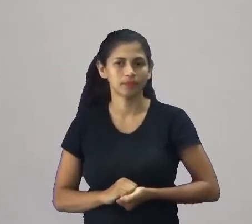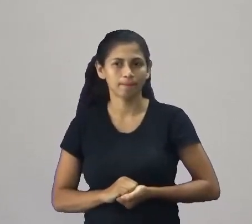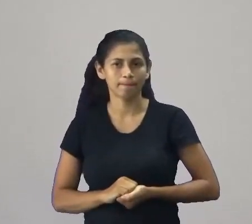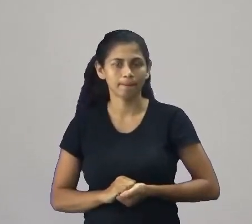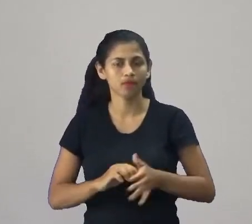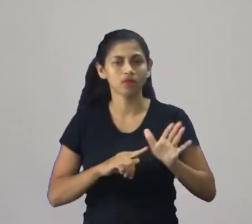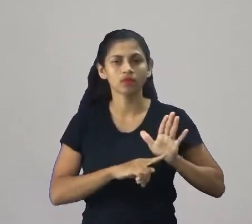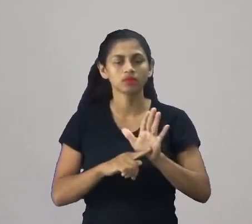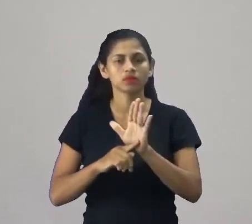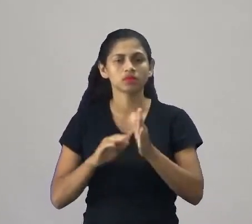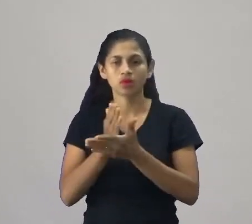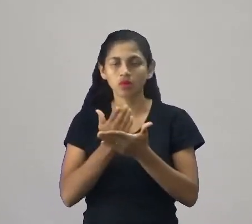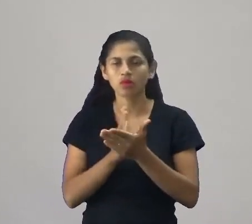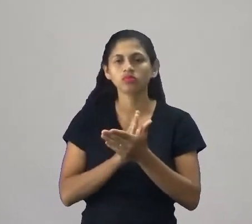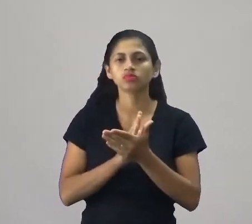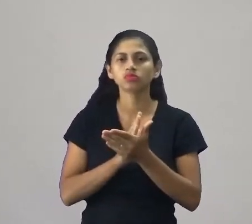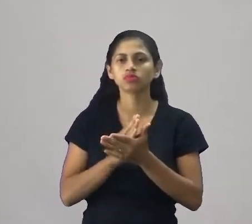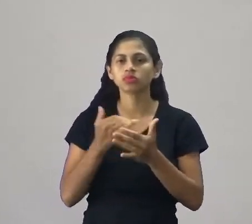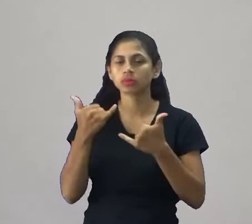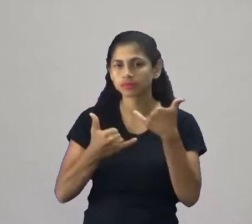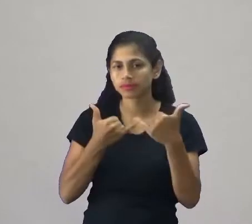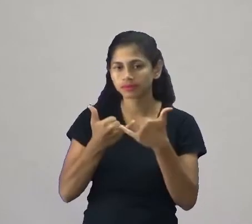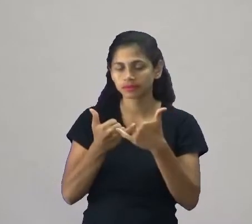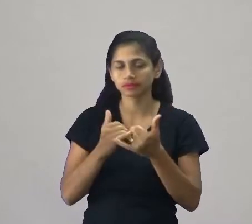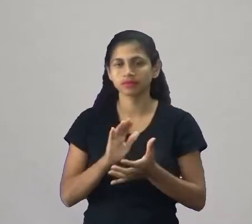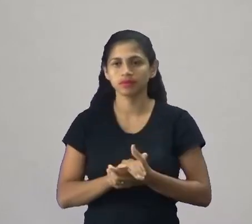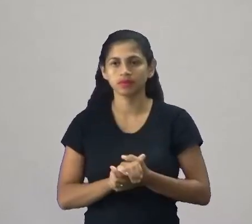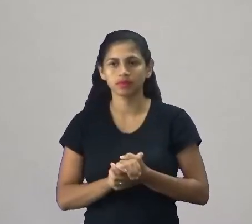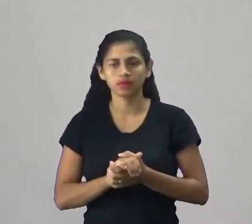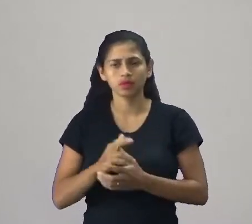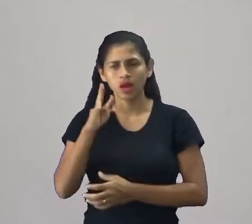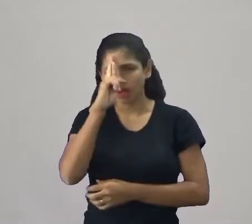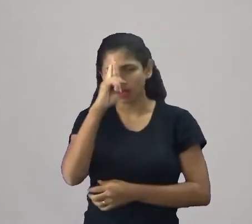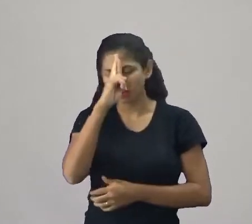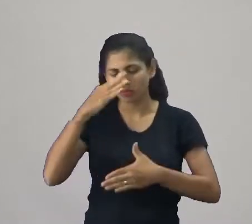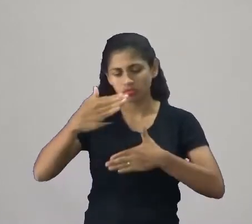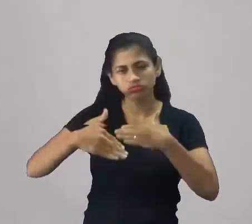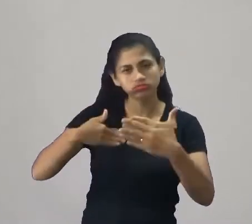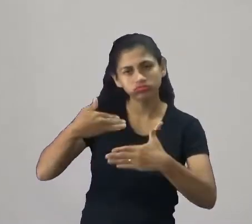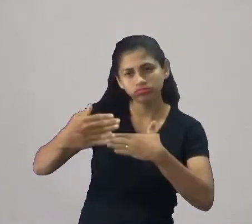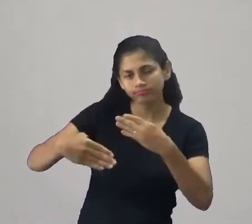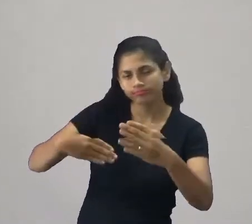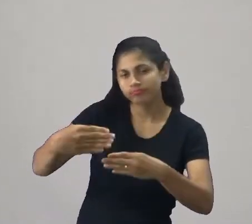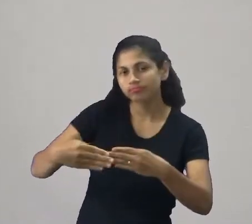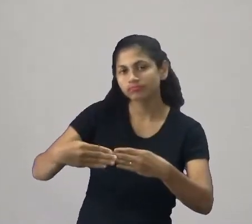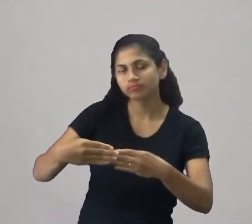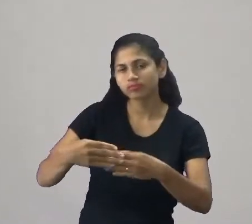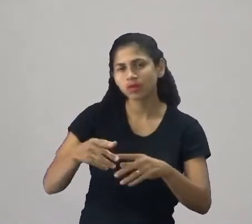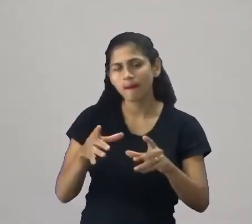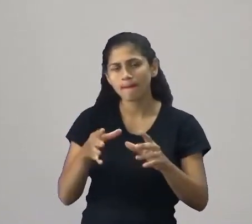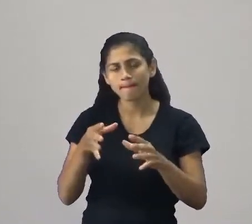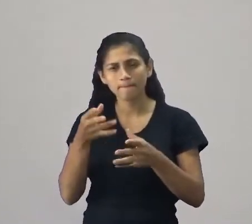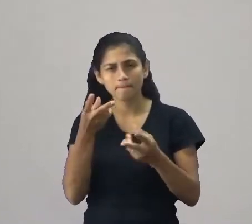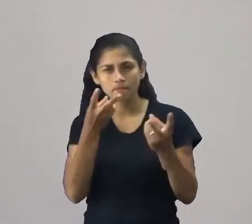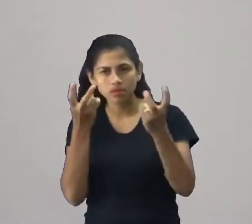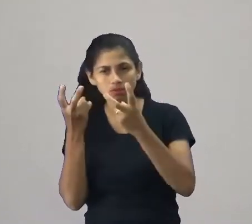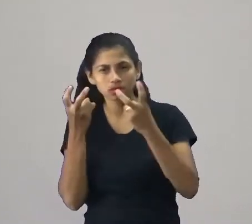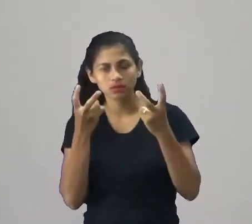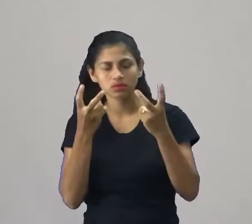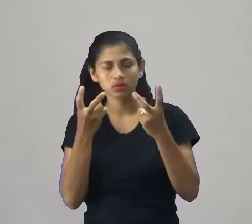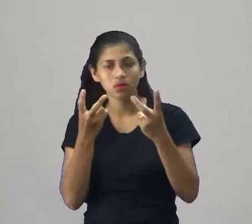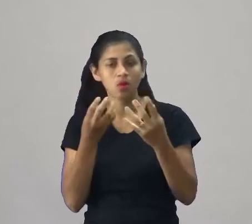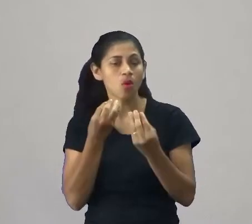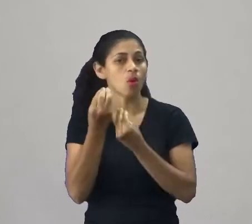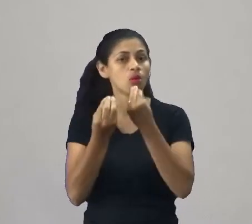algumas brincadeiras, que a história é o que desenvolveu ela, que é essa percepção do que a gente brinca e de como a gente